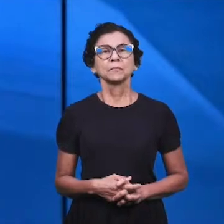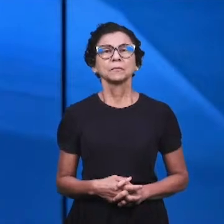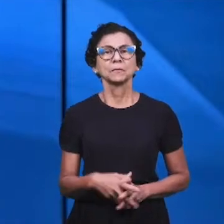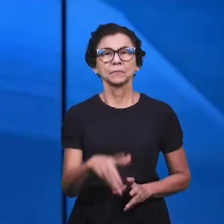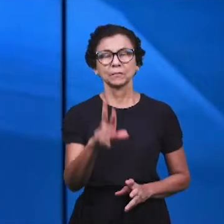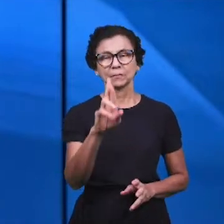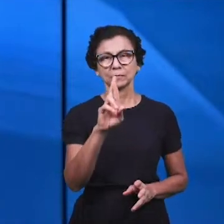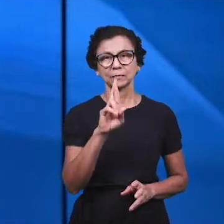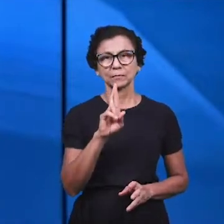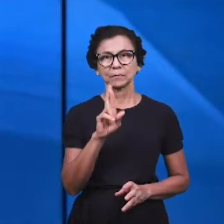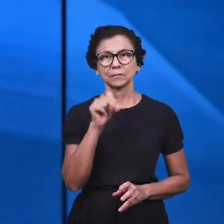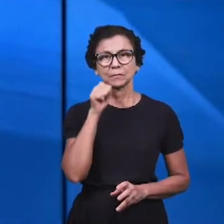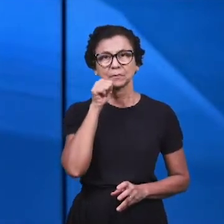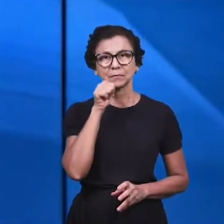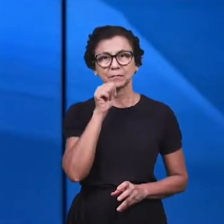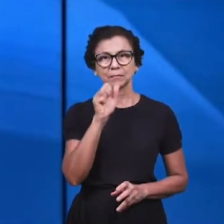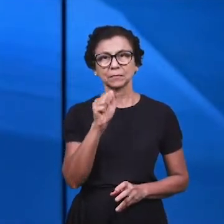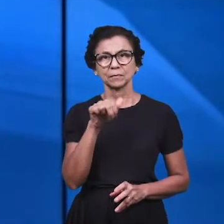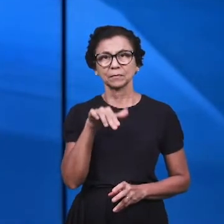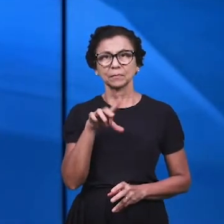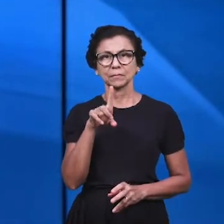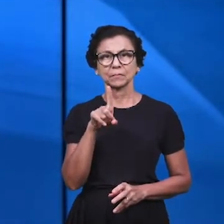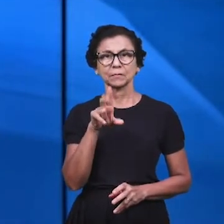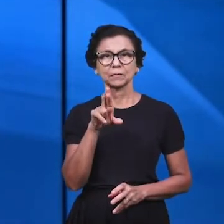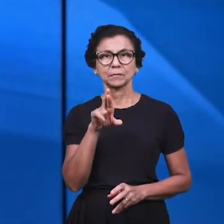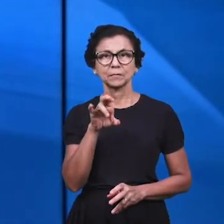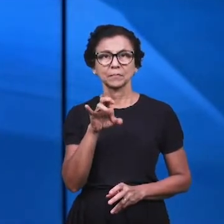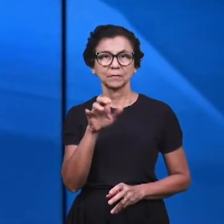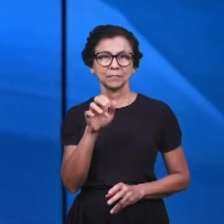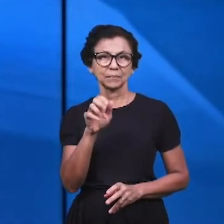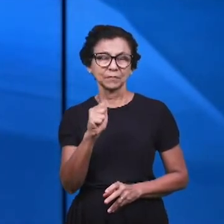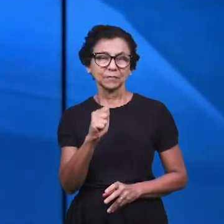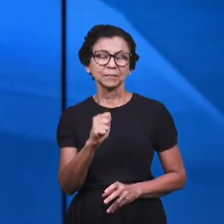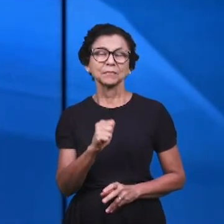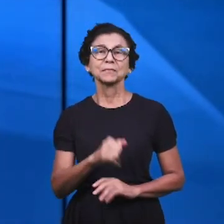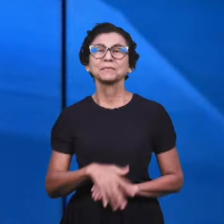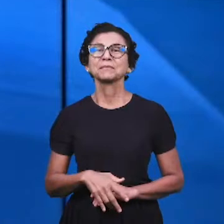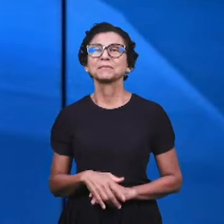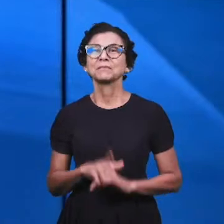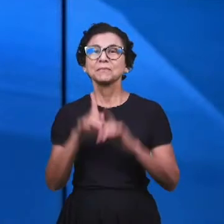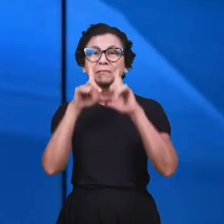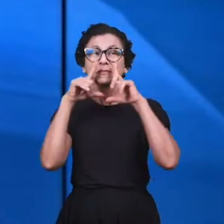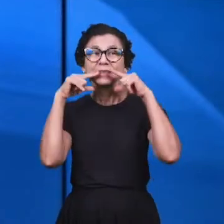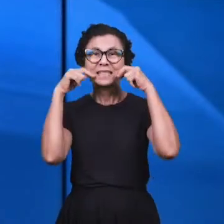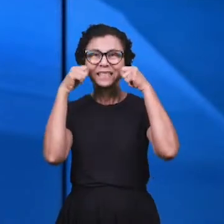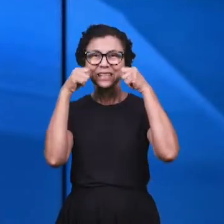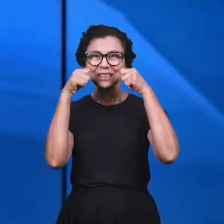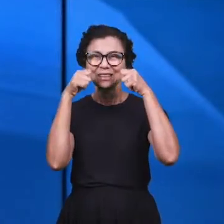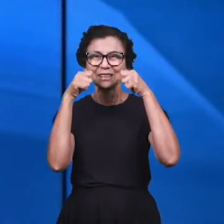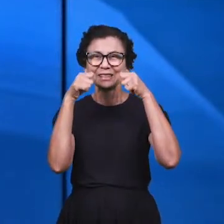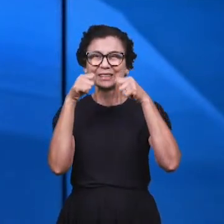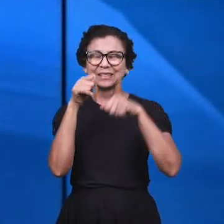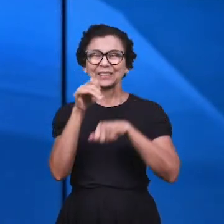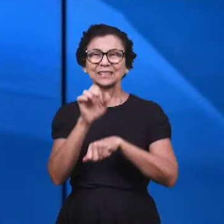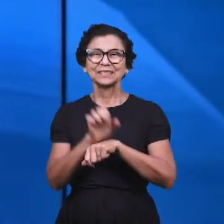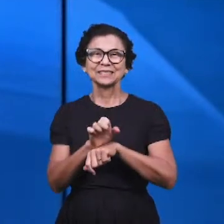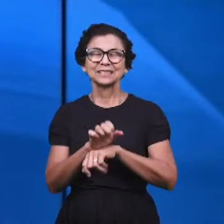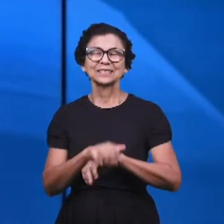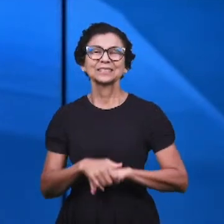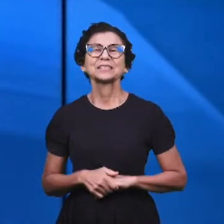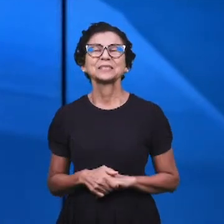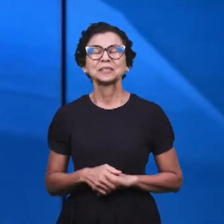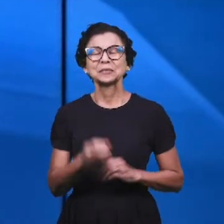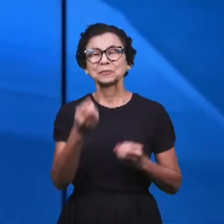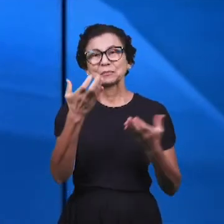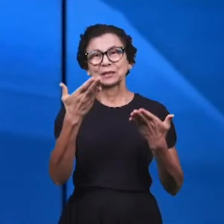irmã Andréia. Andréia Honorato é do grupo de senhoras da nossa igreja em Maceió, no estado de Alagoas. Irmã Andréia, seja muito